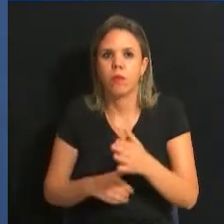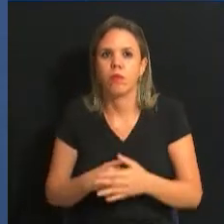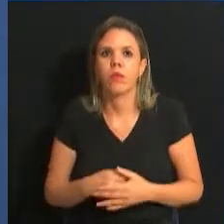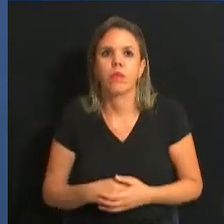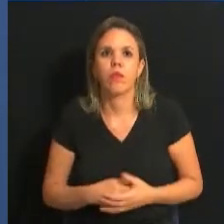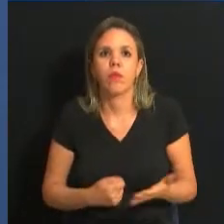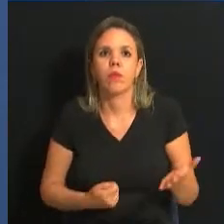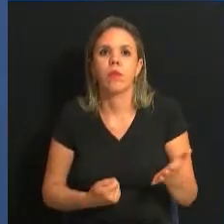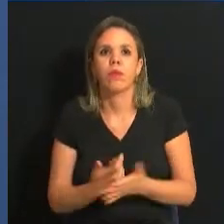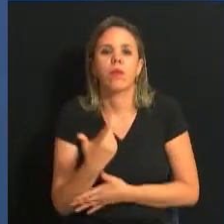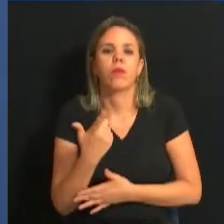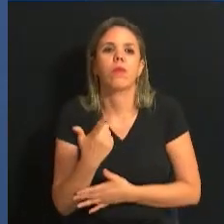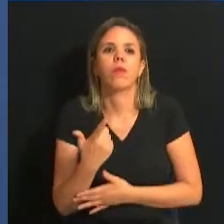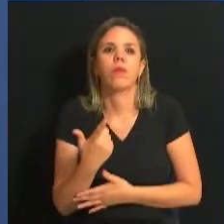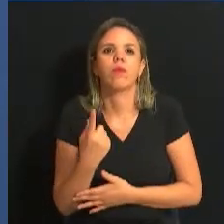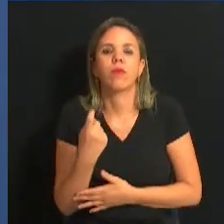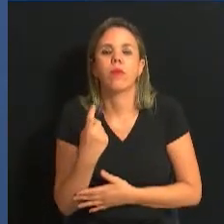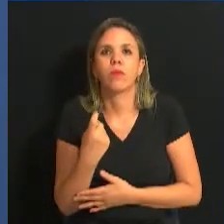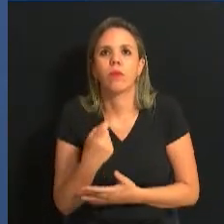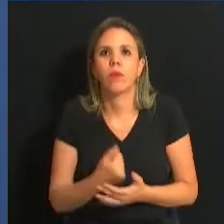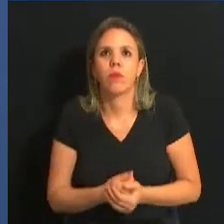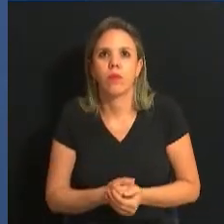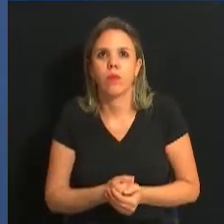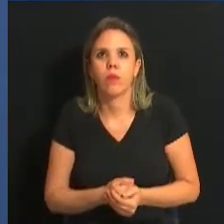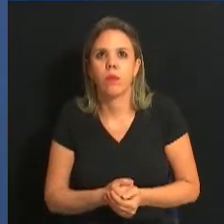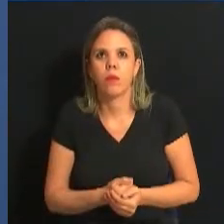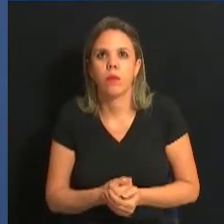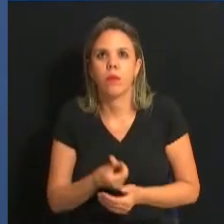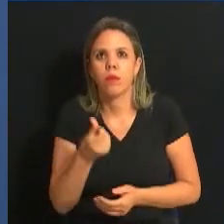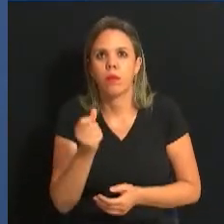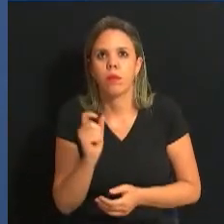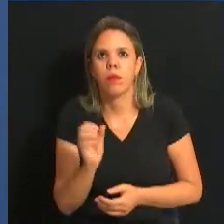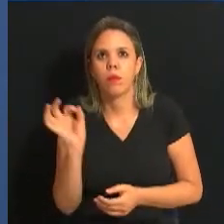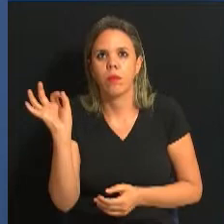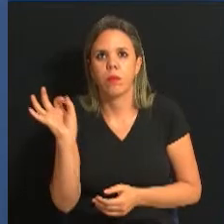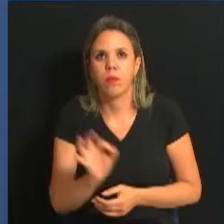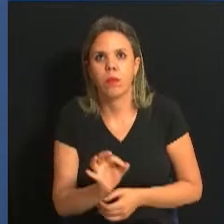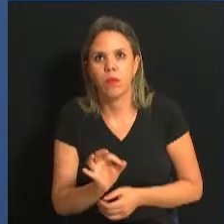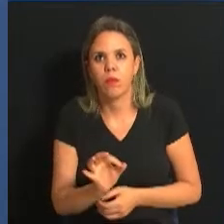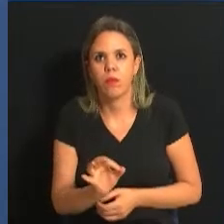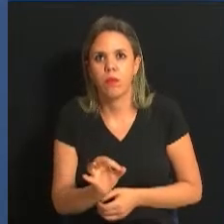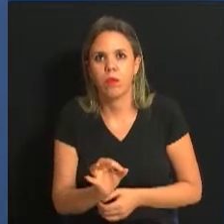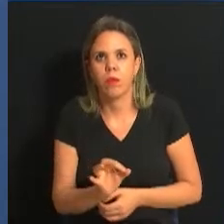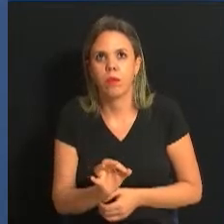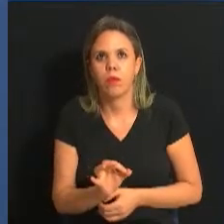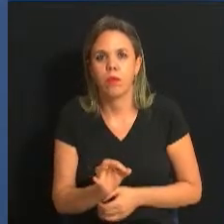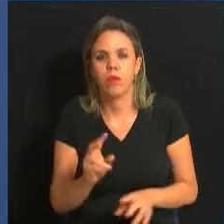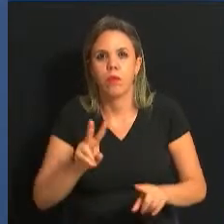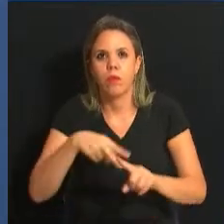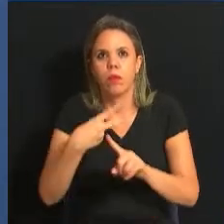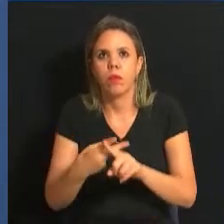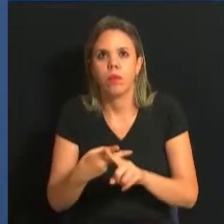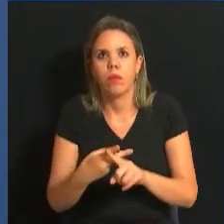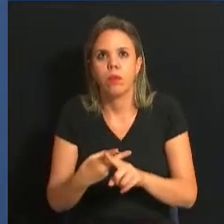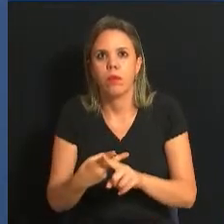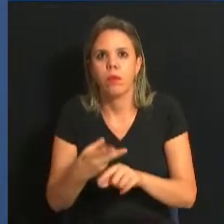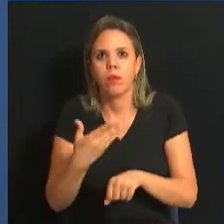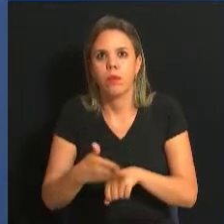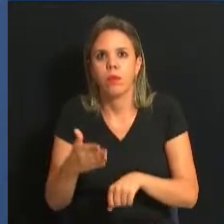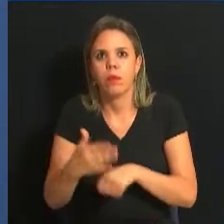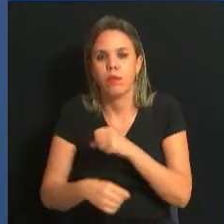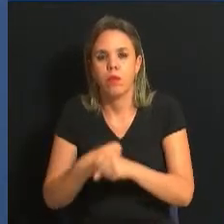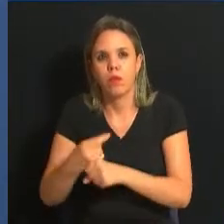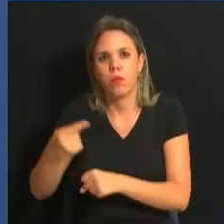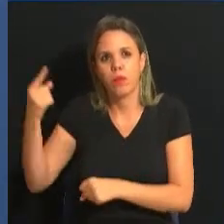a parcela de cota única, que é de 6%, praticamente o dobro que foi aplicado no ano